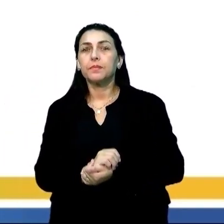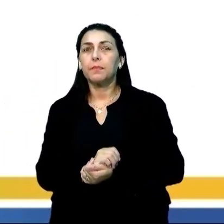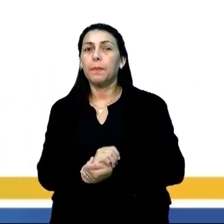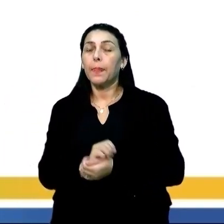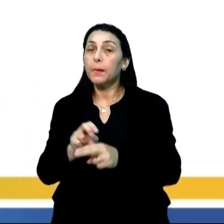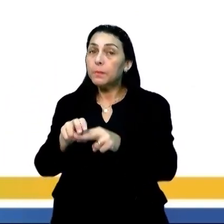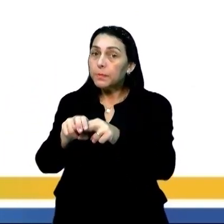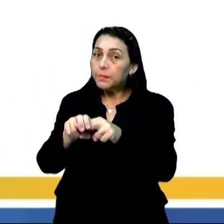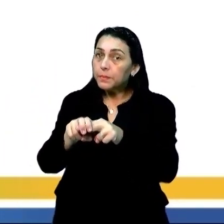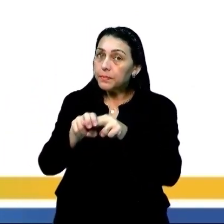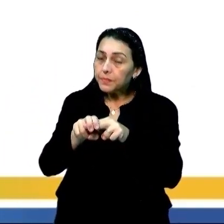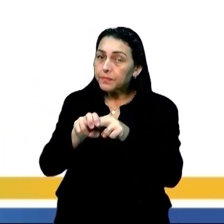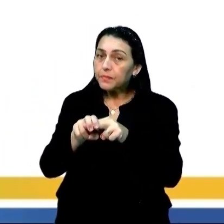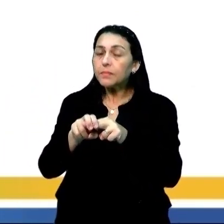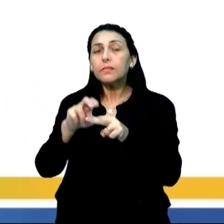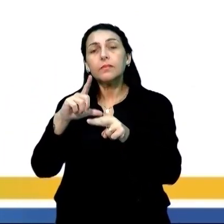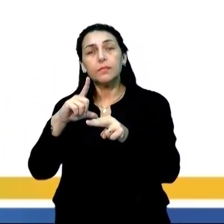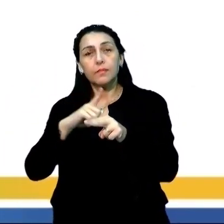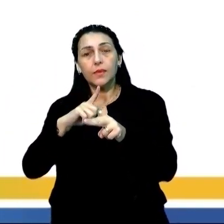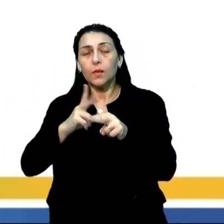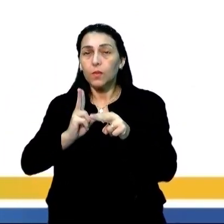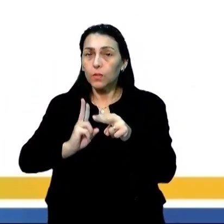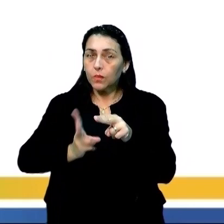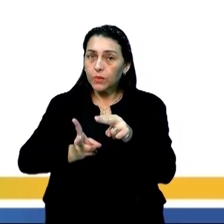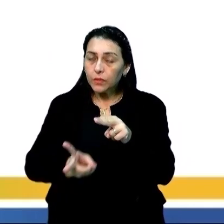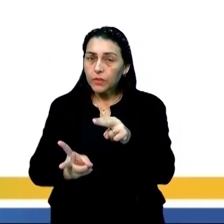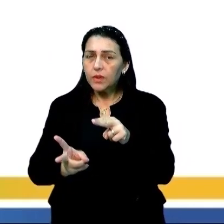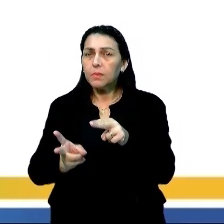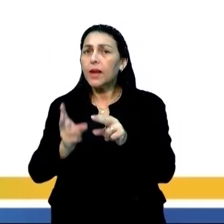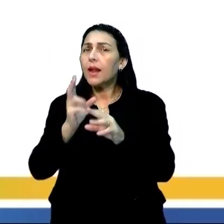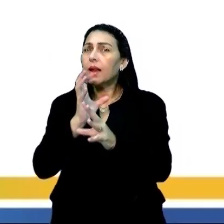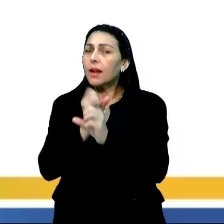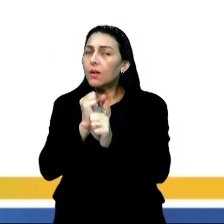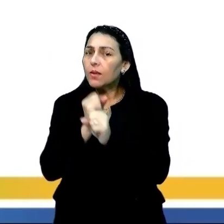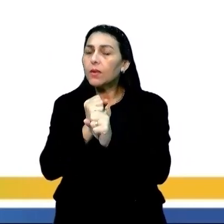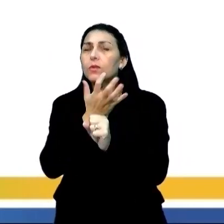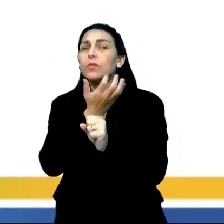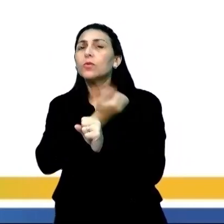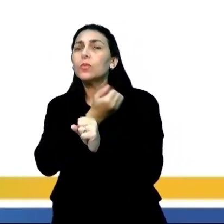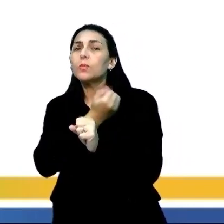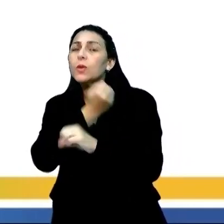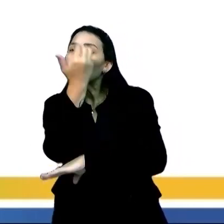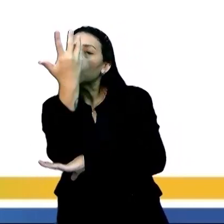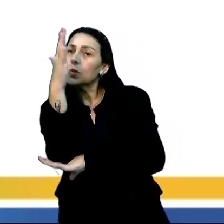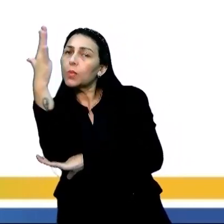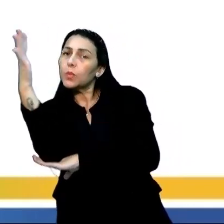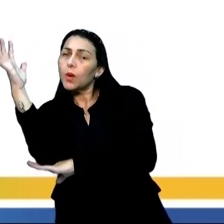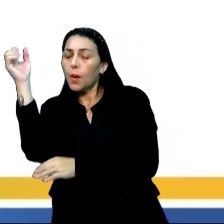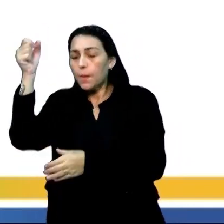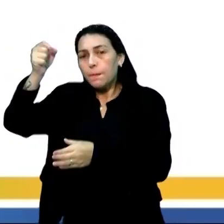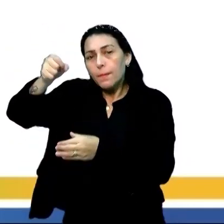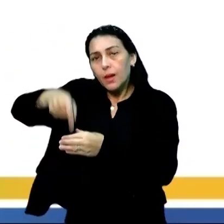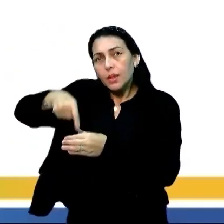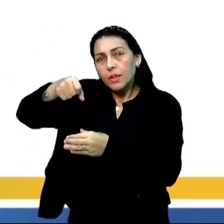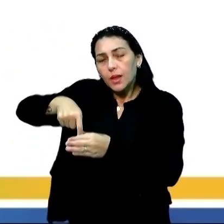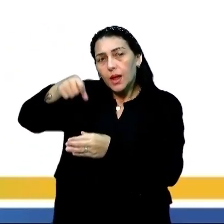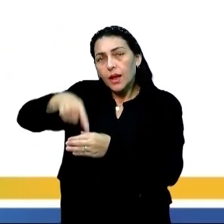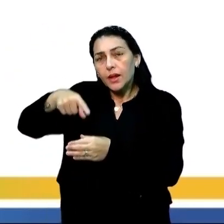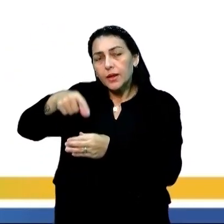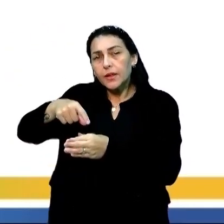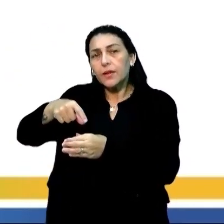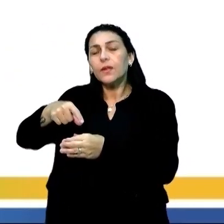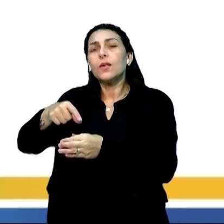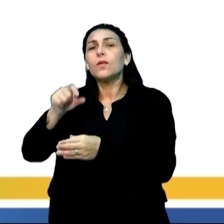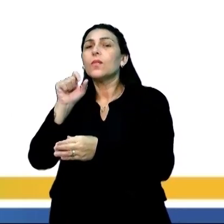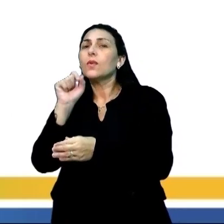Porém, nós vamos ter a continuidade dela. Para calcular o número de árvores plantadas, recorre-se